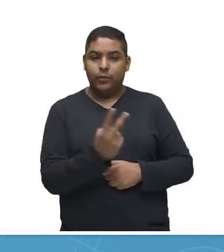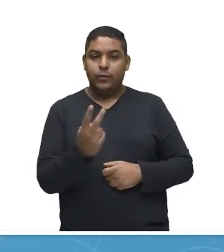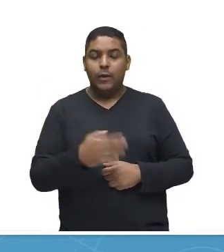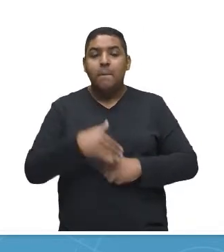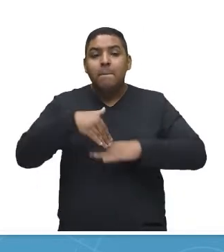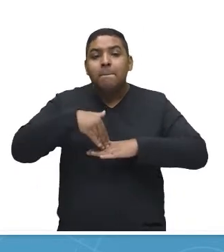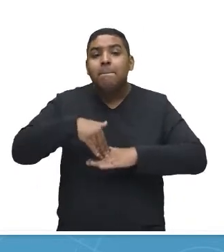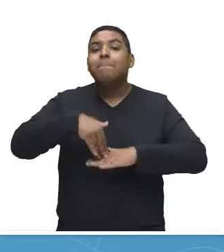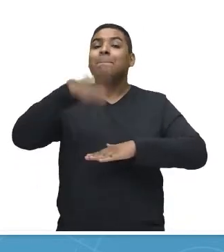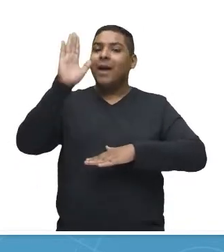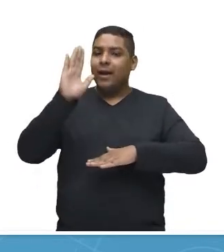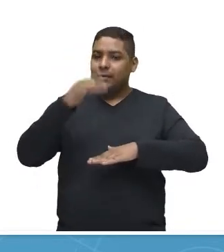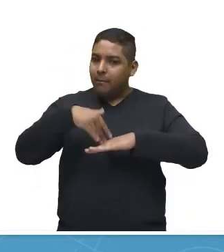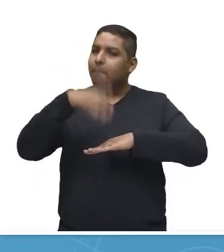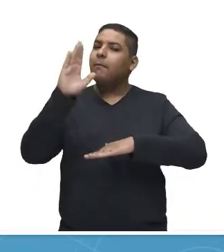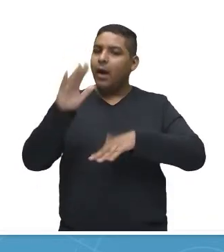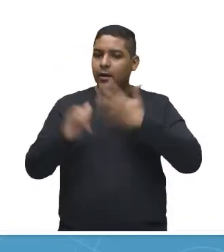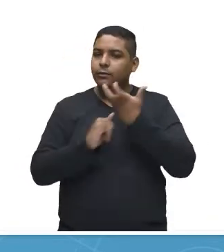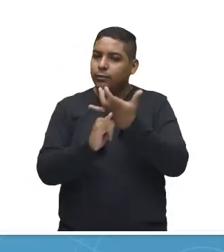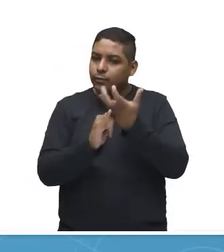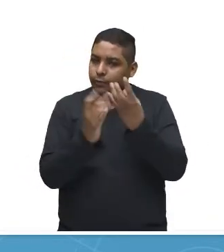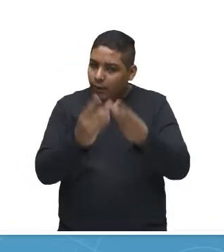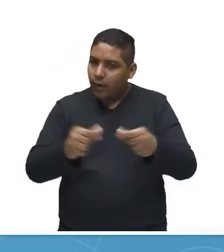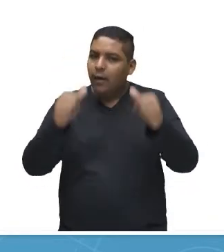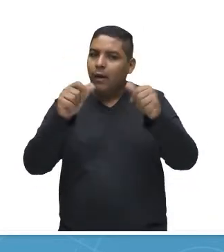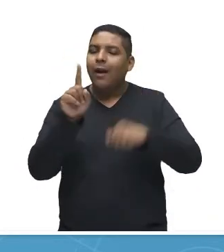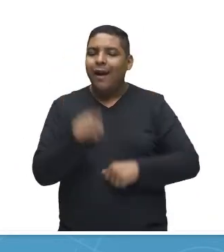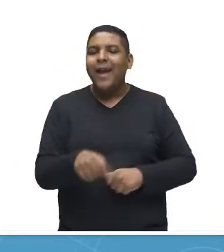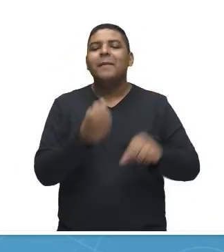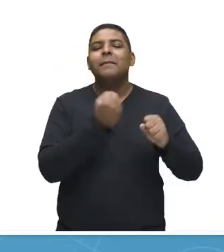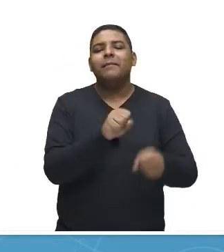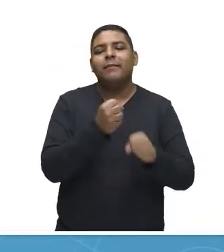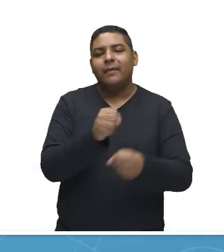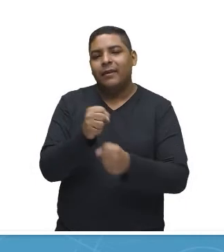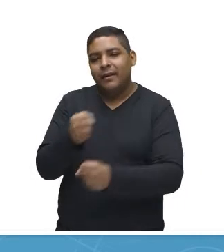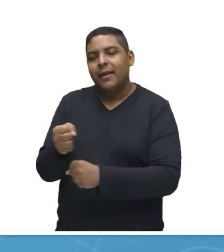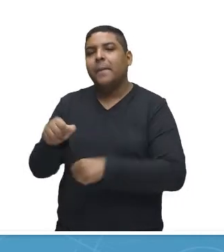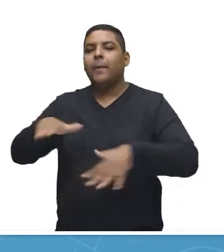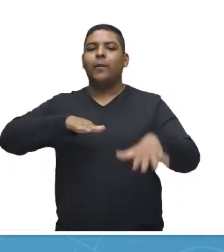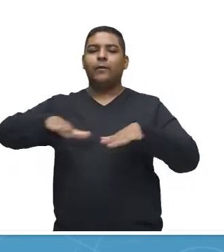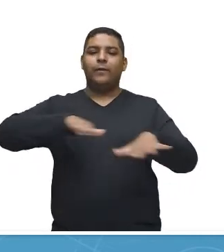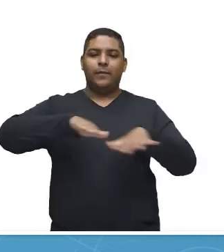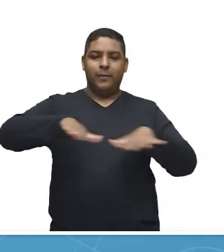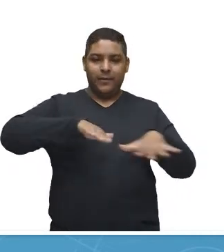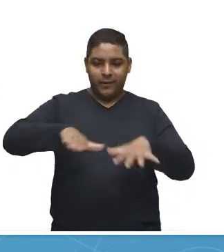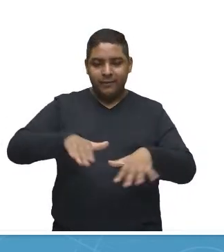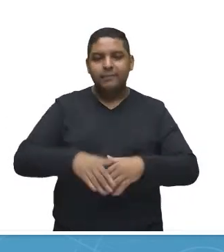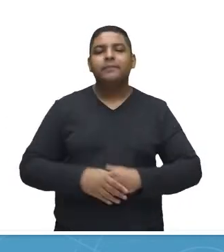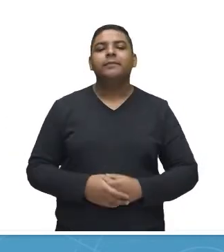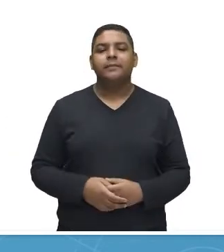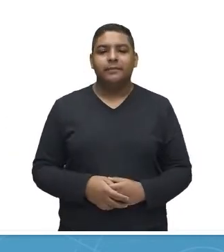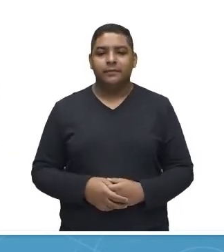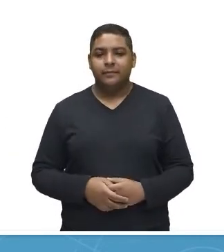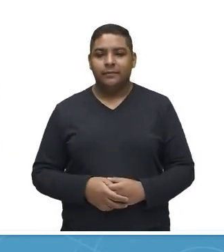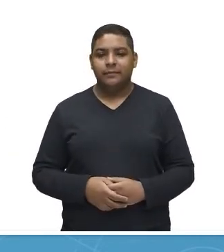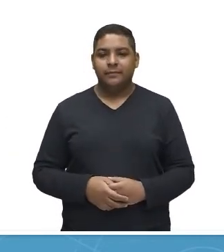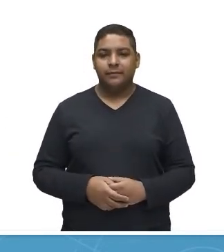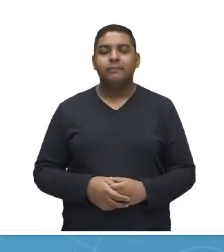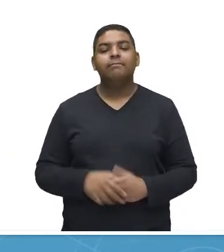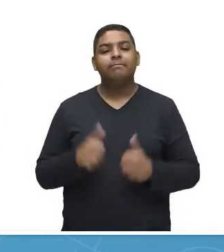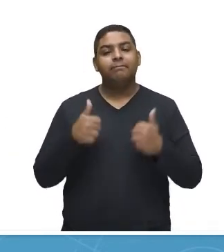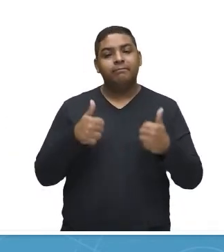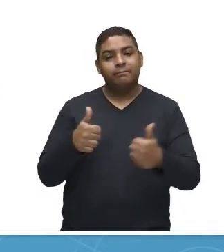mais está gastando energia é aquele que está em movimento, ou seja, varrendo a casa.